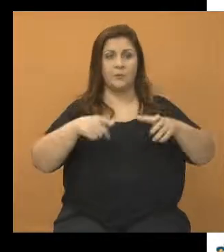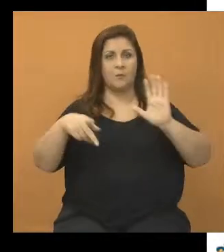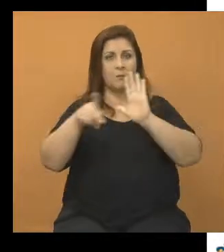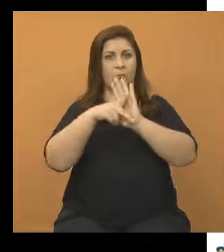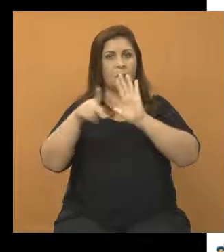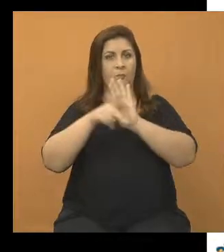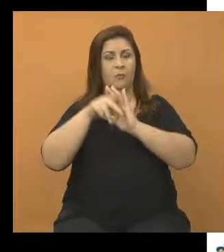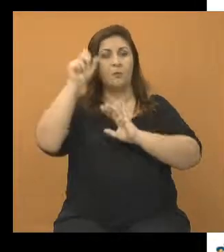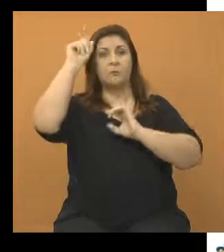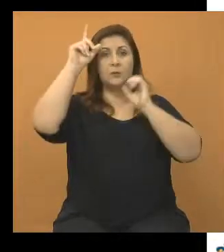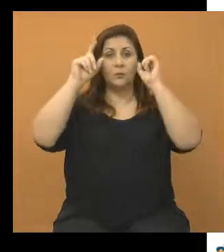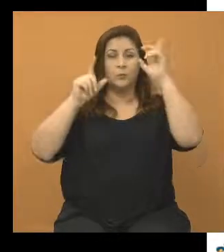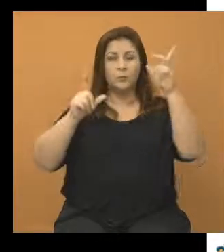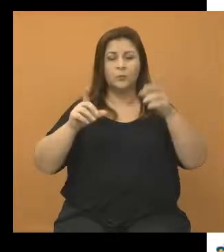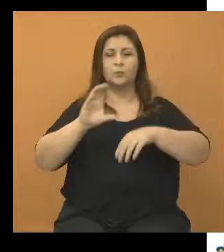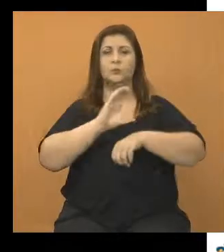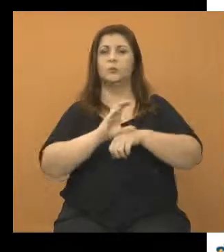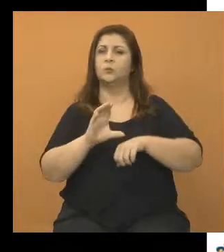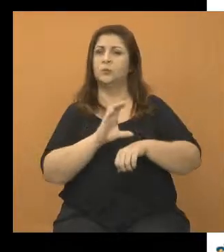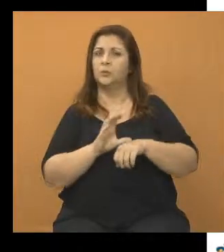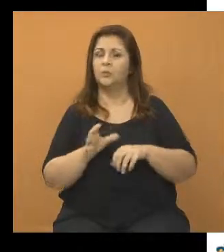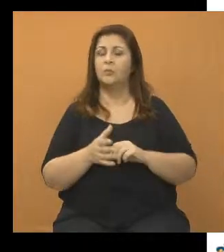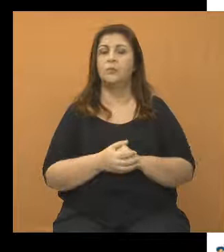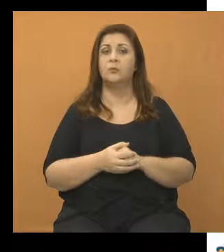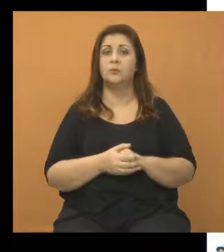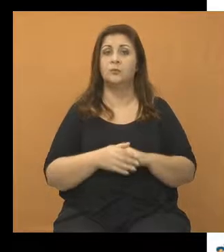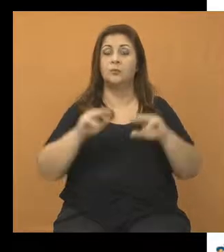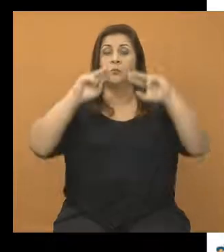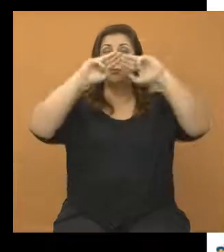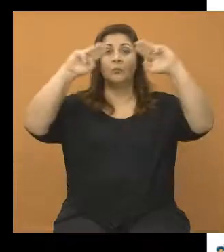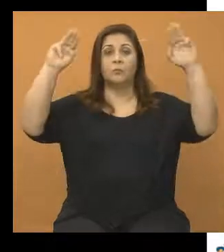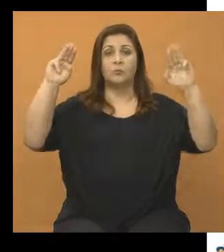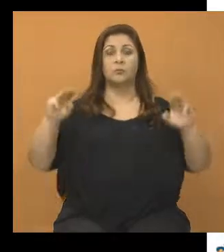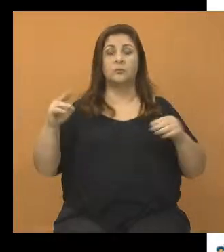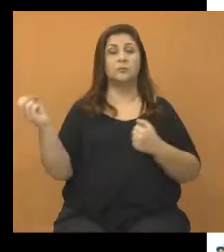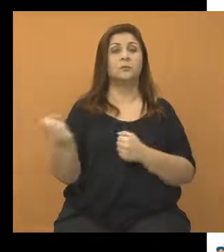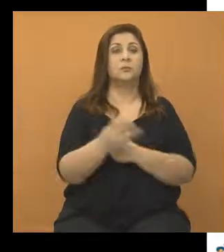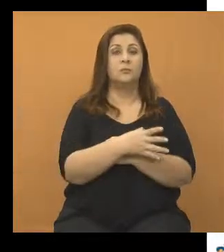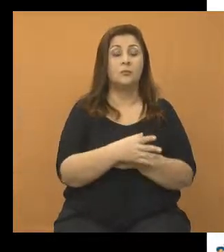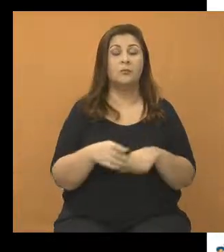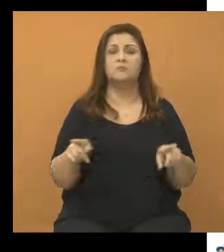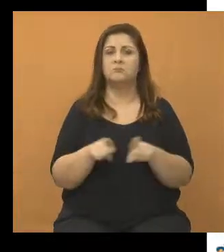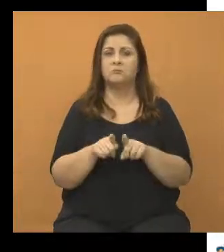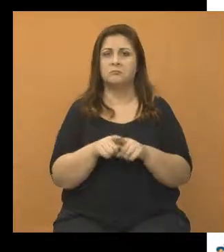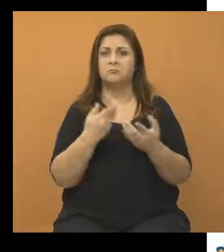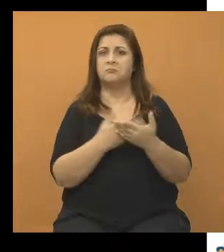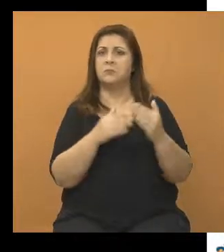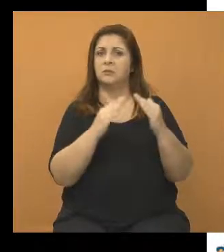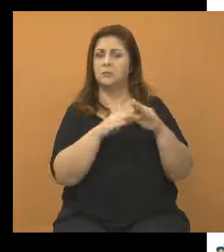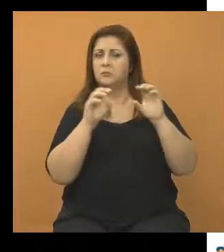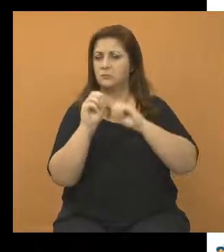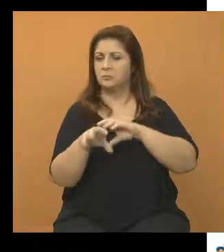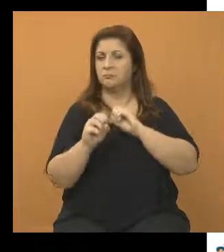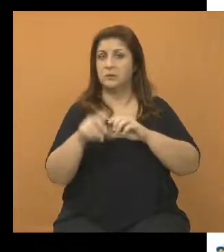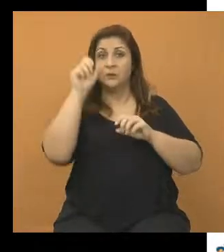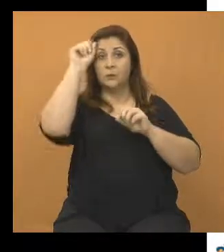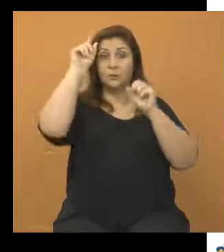oficina de formação cultural, revitalização do museu, escola livres de artes e cultura, coro